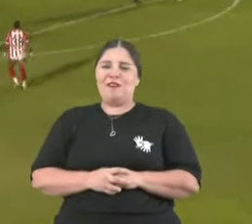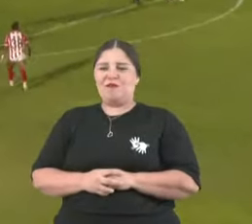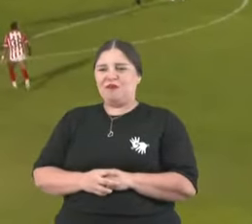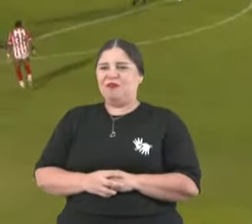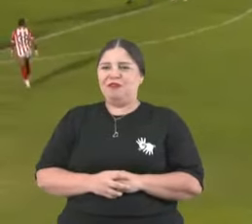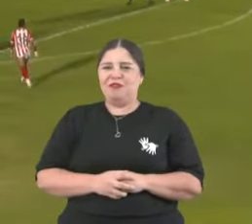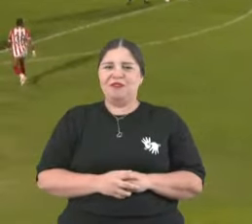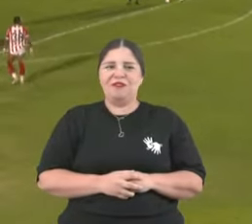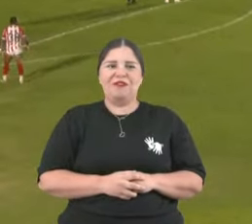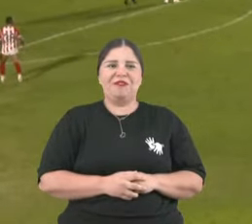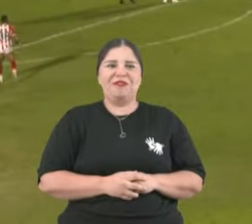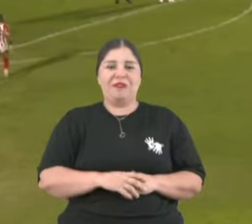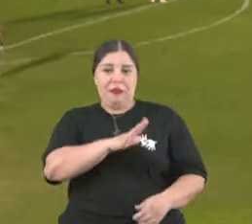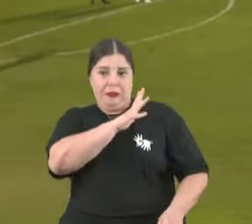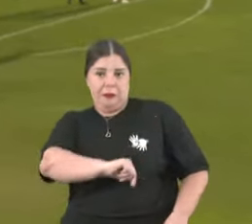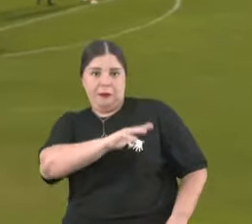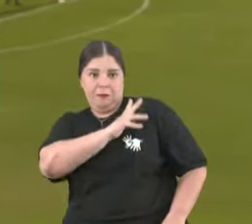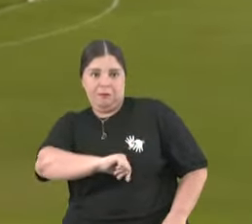Desce de novo o CRB.